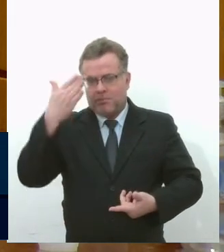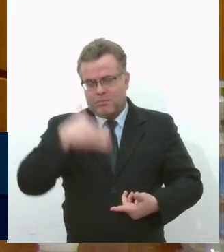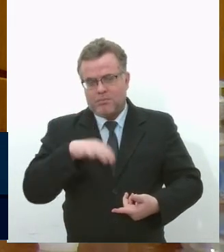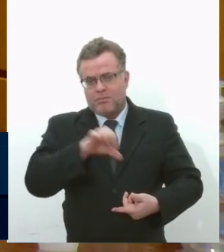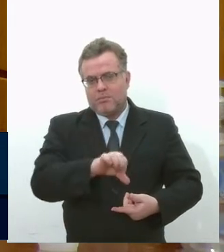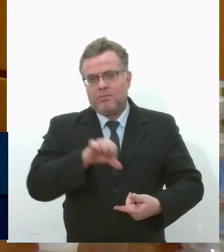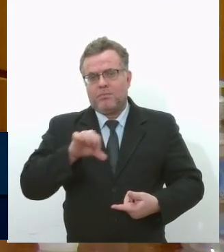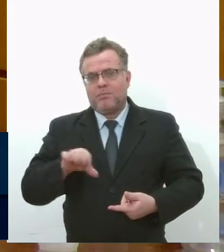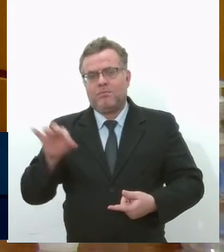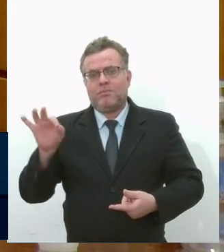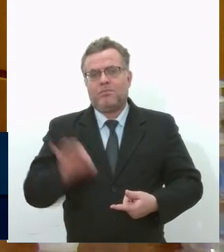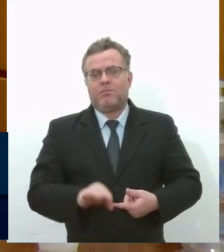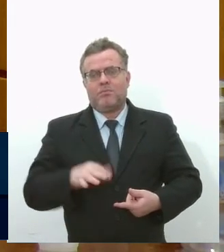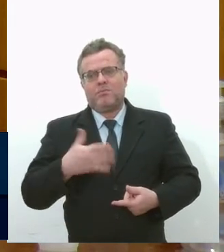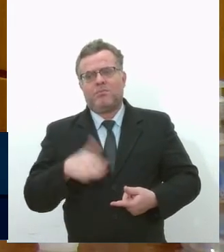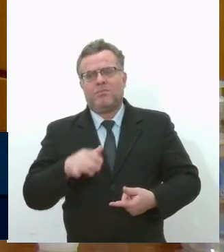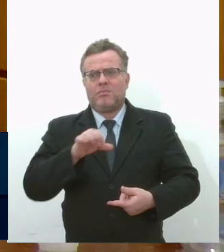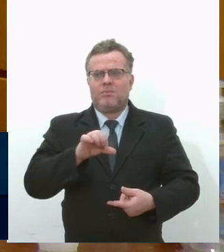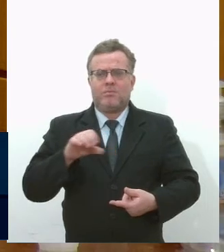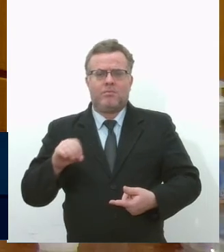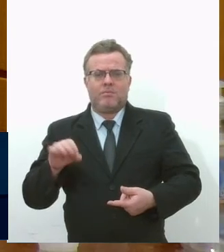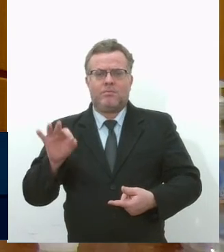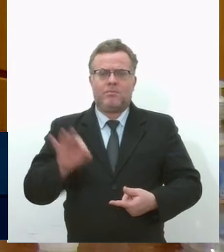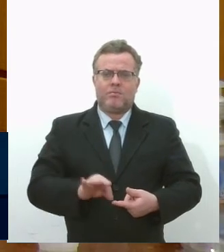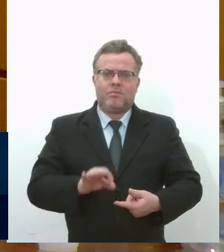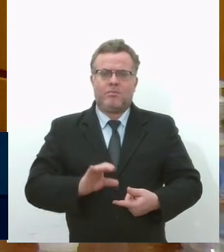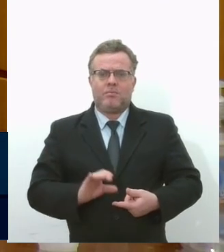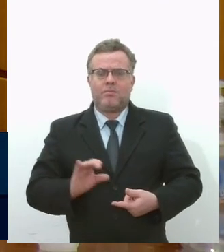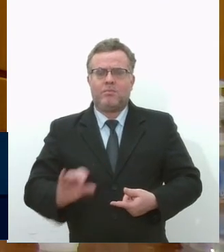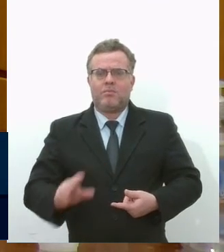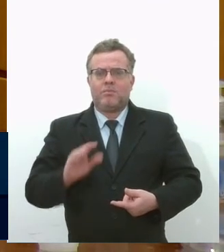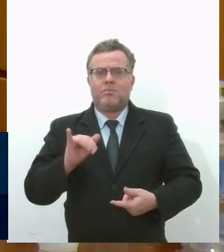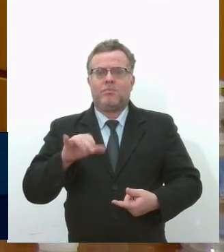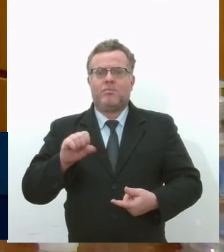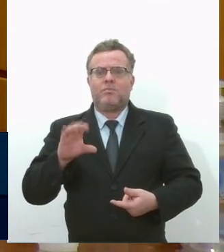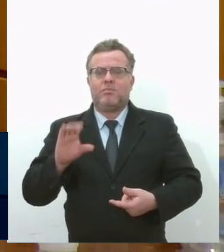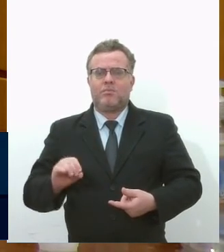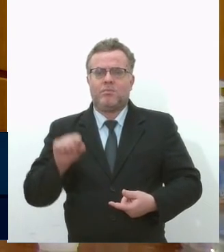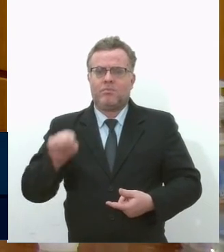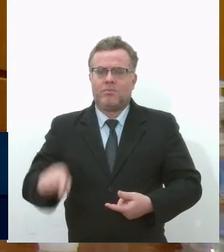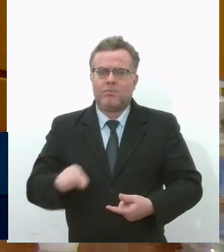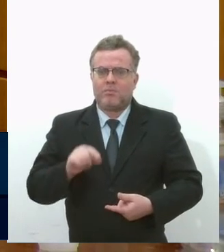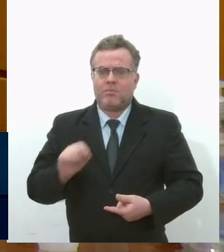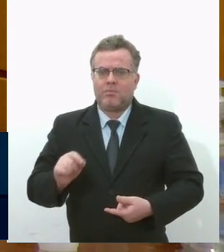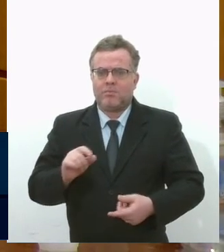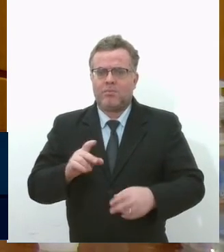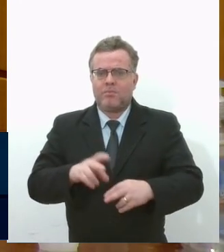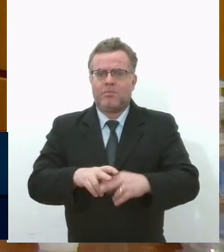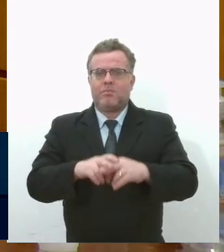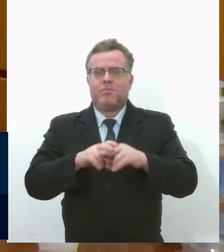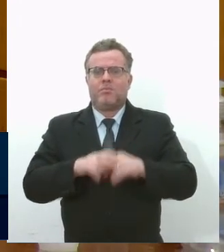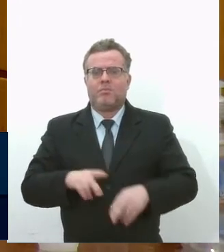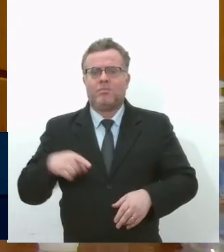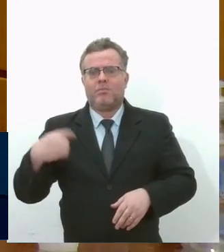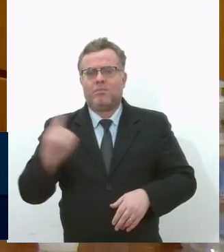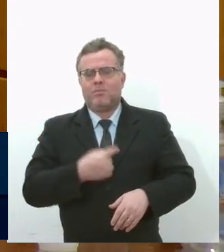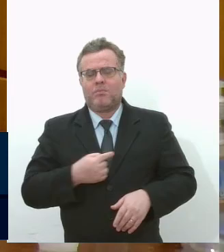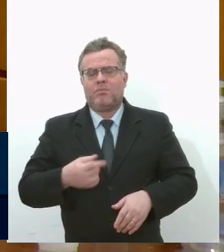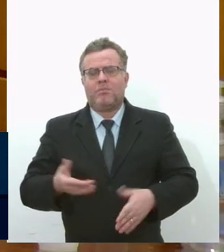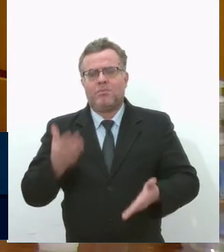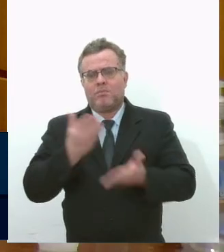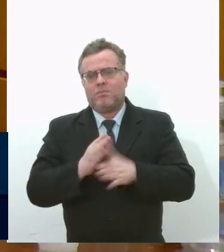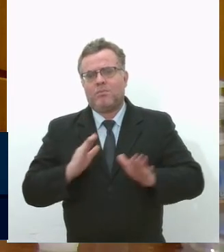99% é 90%, fica com o fisco. Então, a gente precisa acabar com